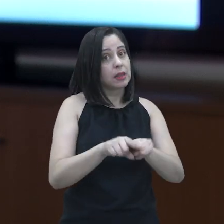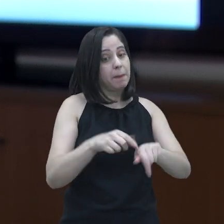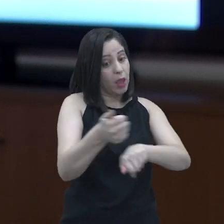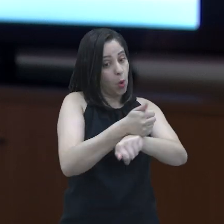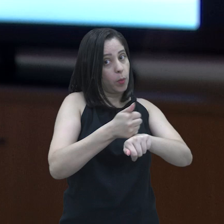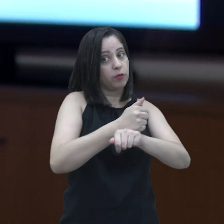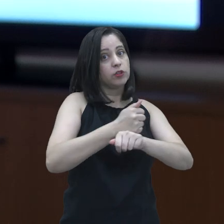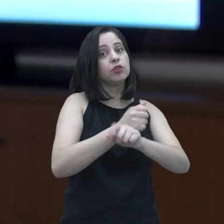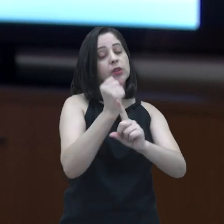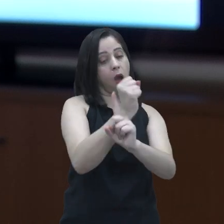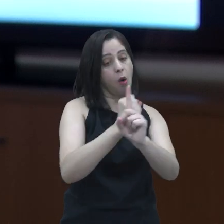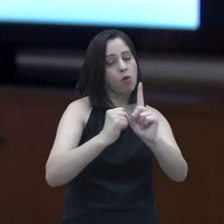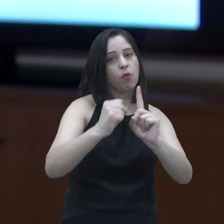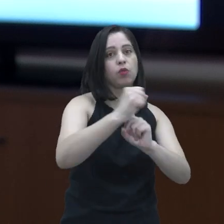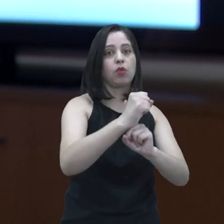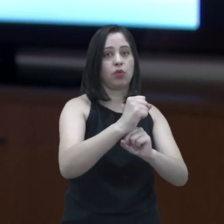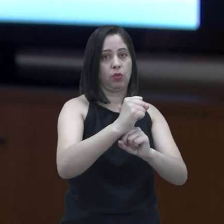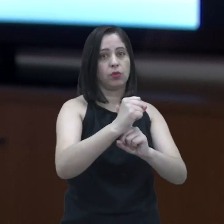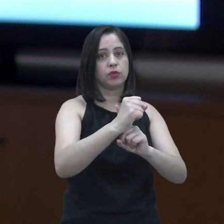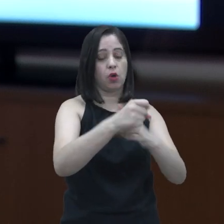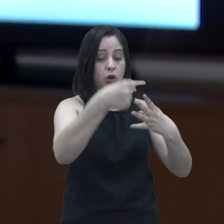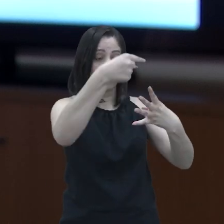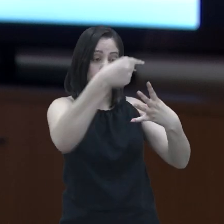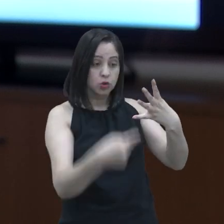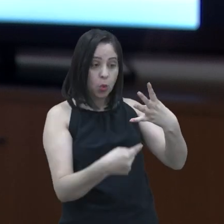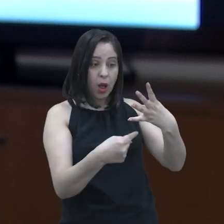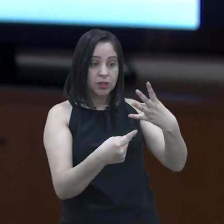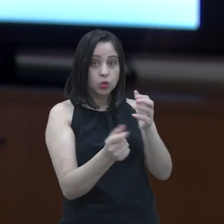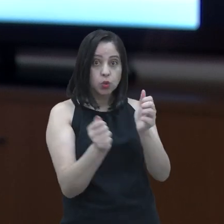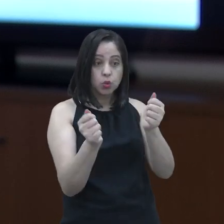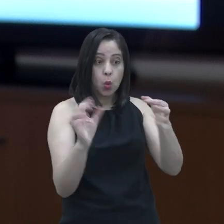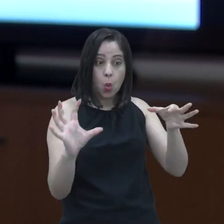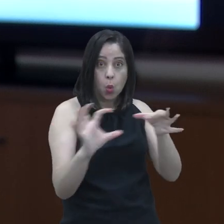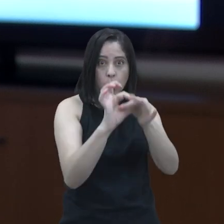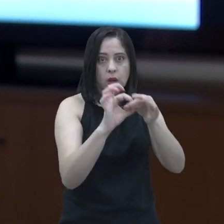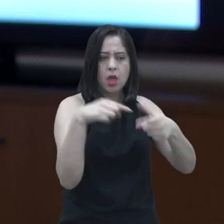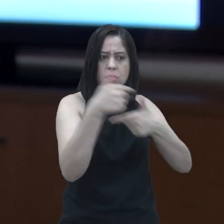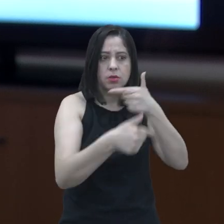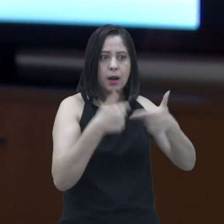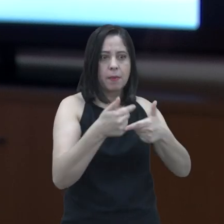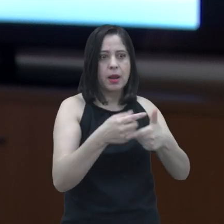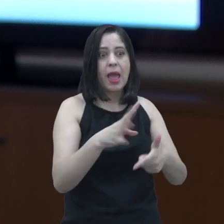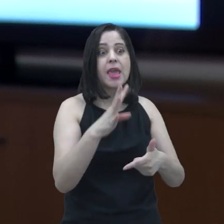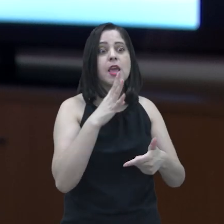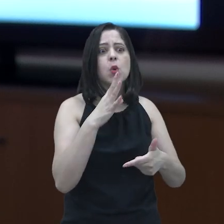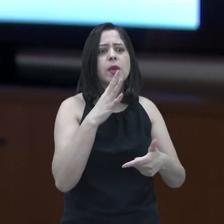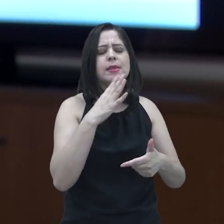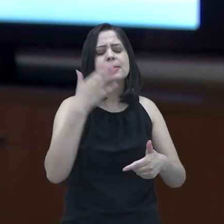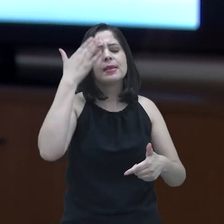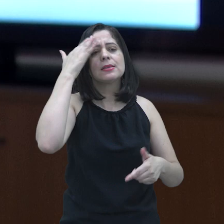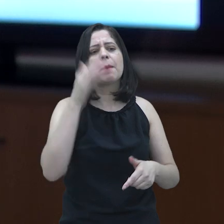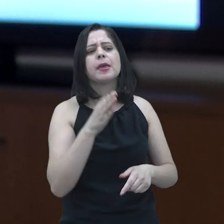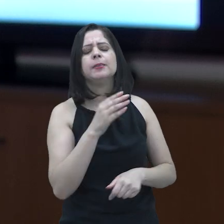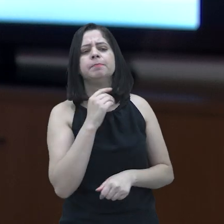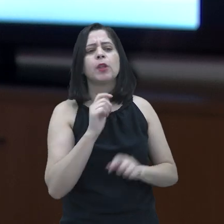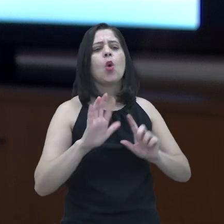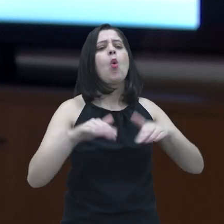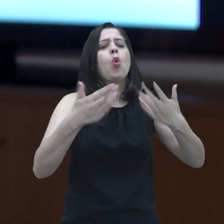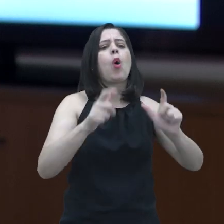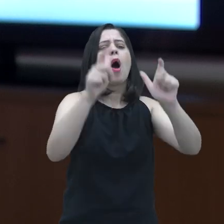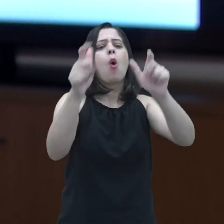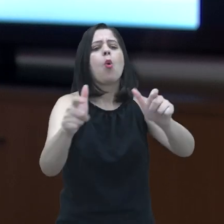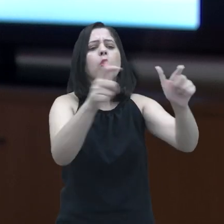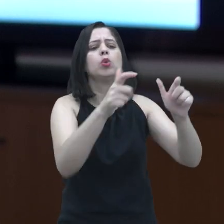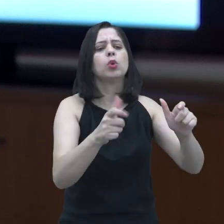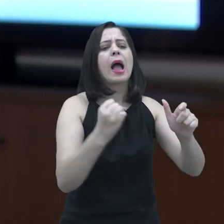área de sociologia, também da área social, para conhecer onde estão as áreas de